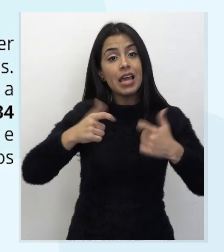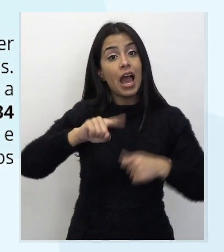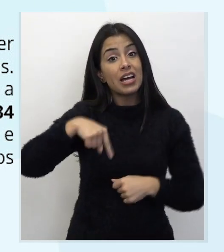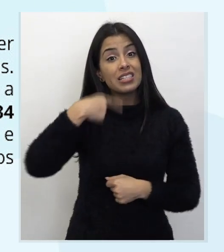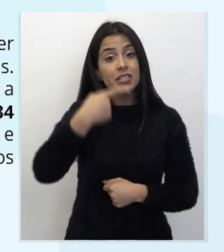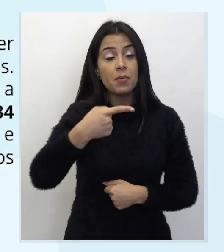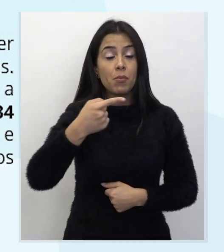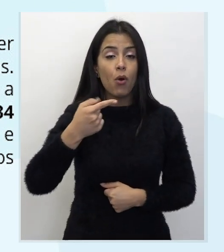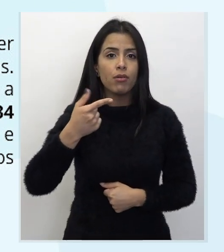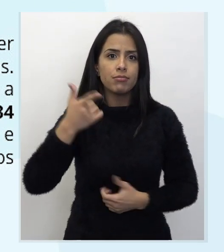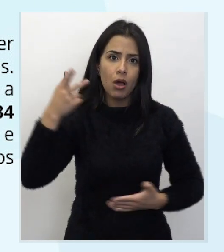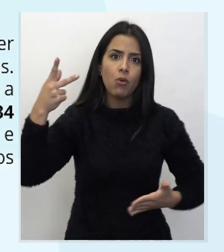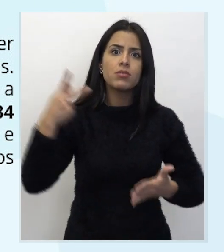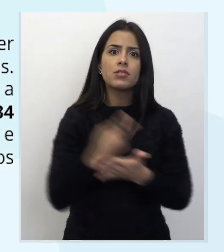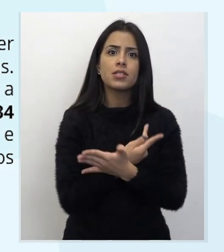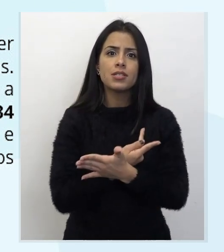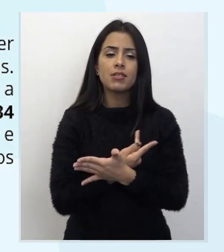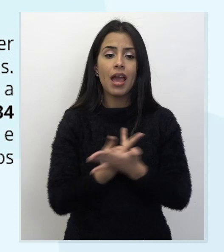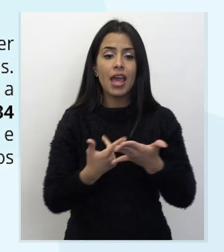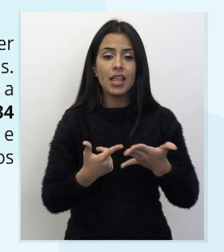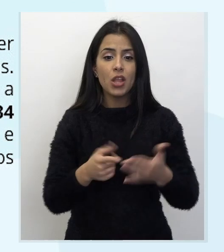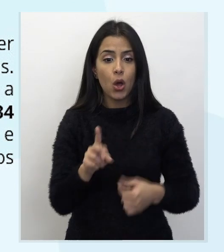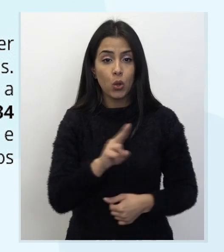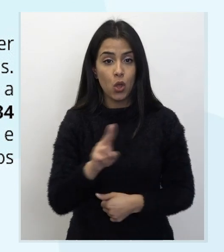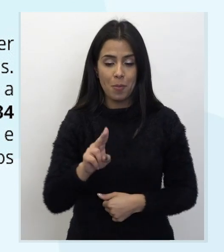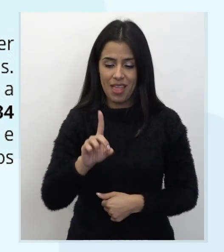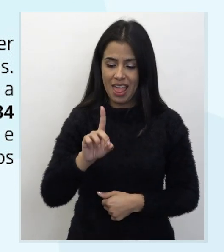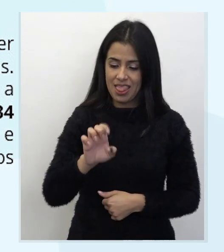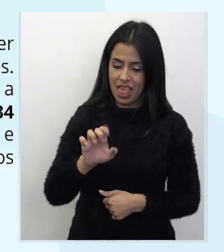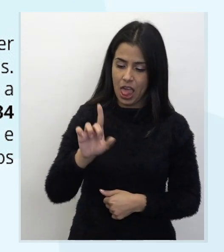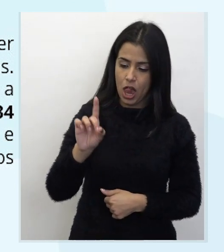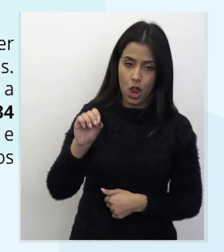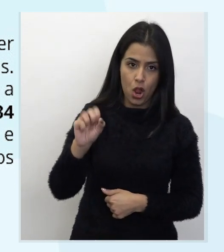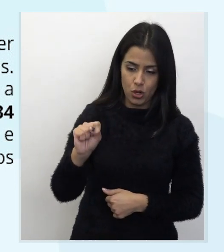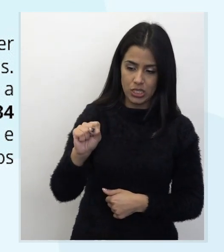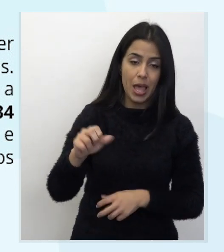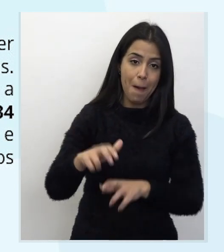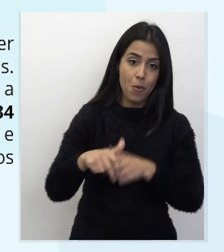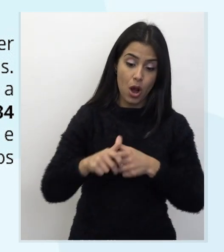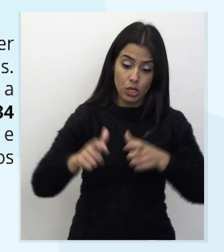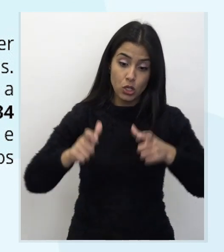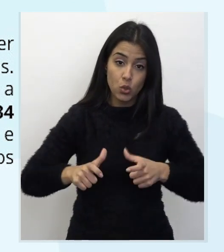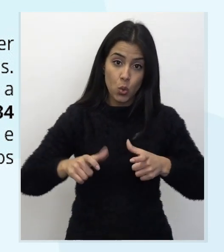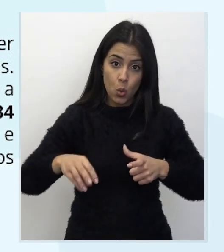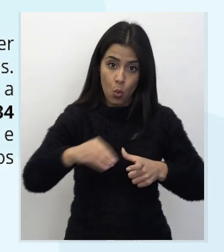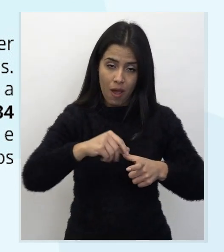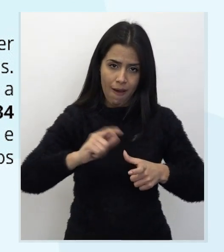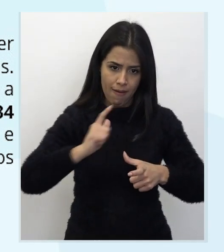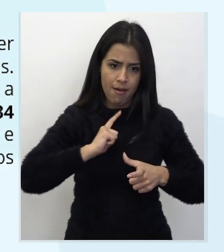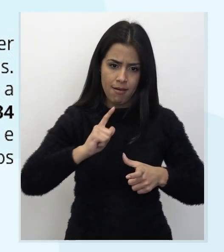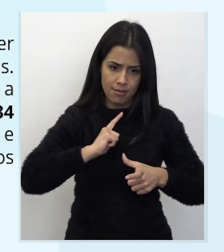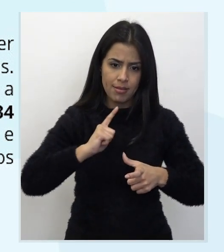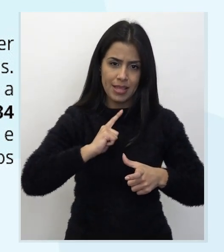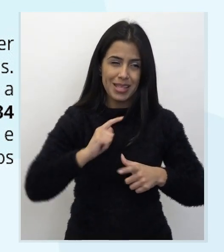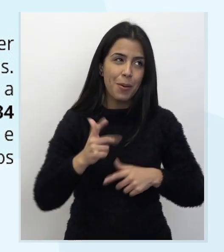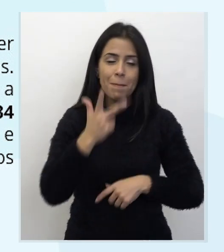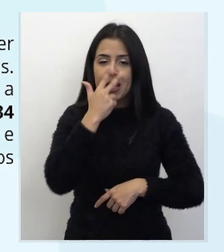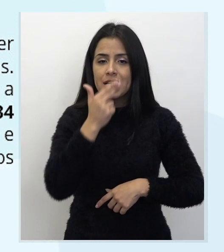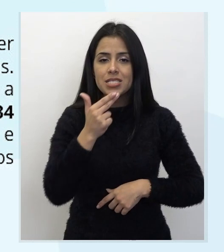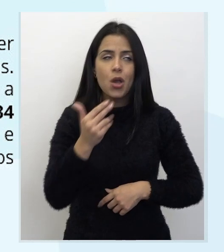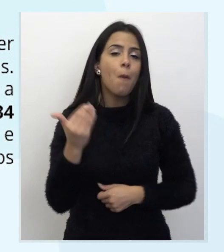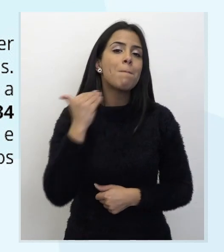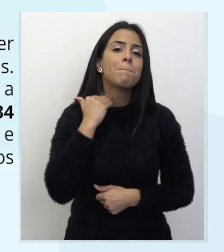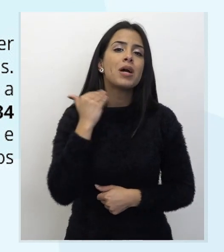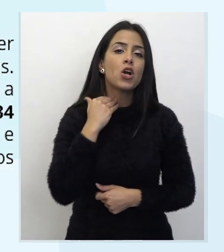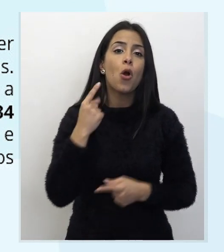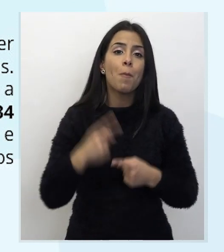recebe esse nome porque Delos é uma ilha ali da região da Península Balcânica que eles utilizavam como poupança, era o banco deles, né?